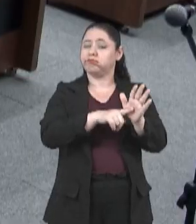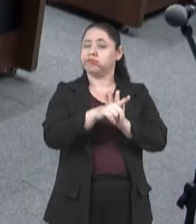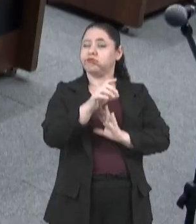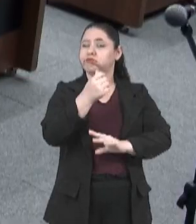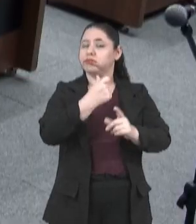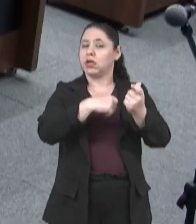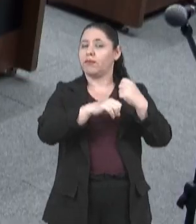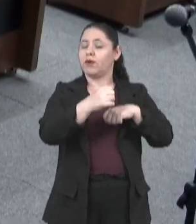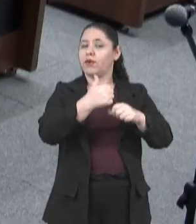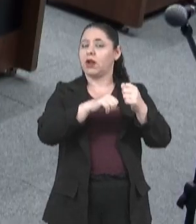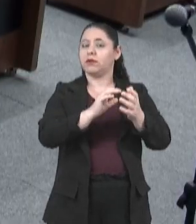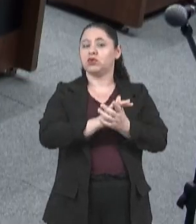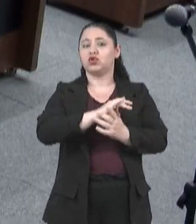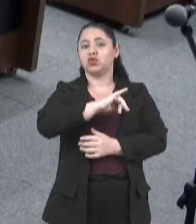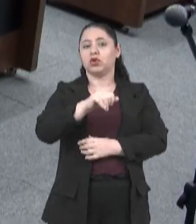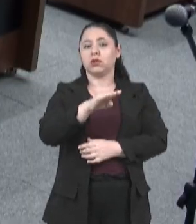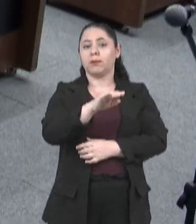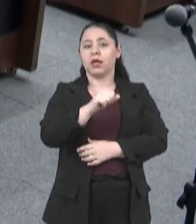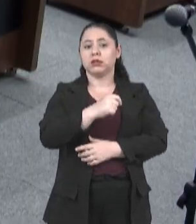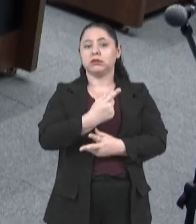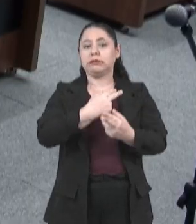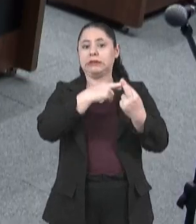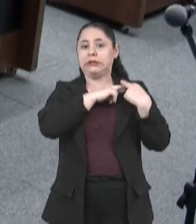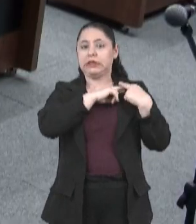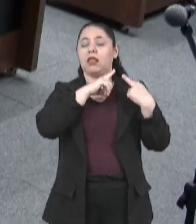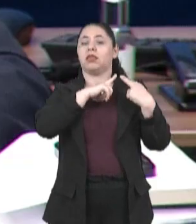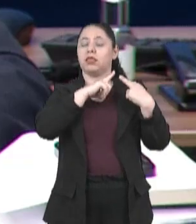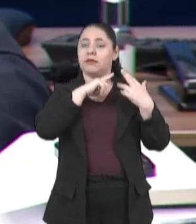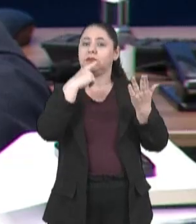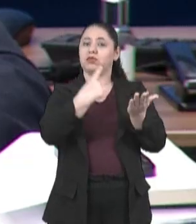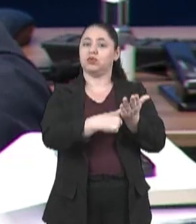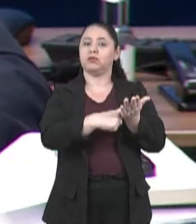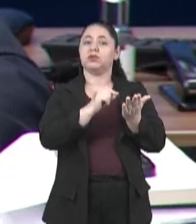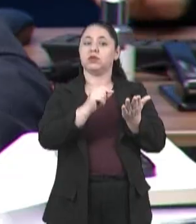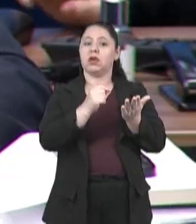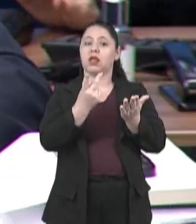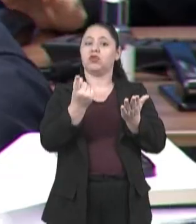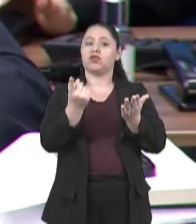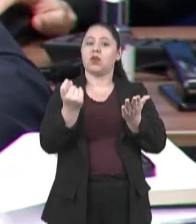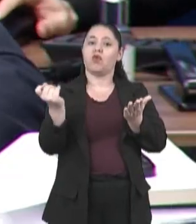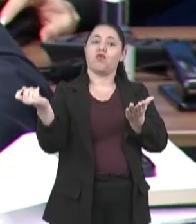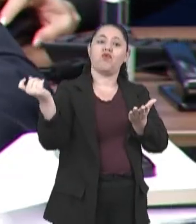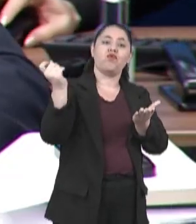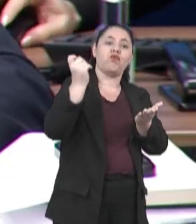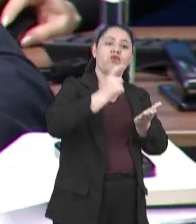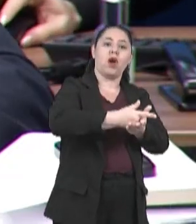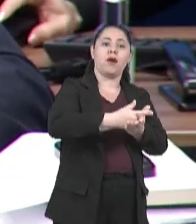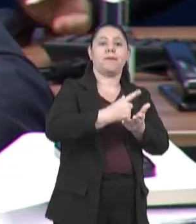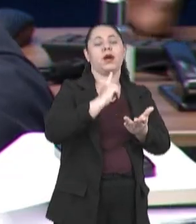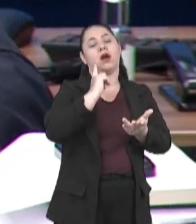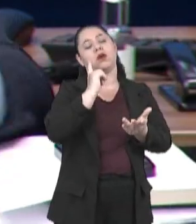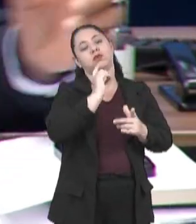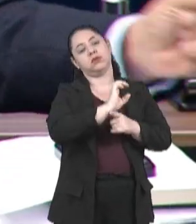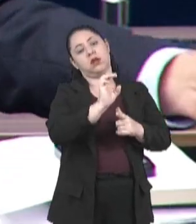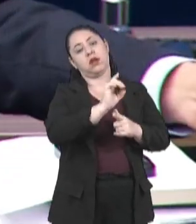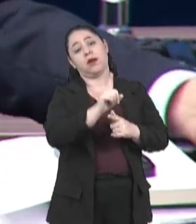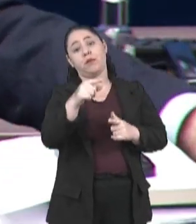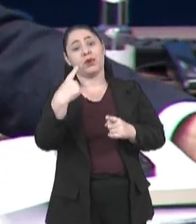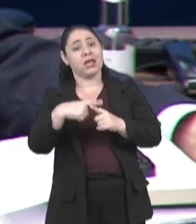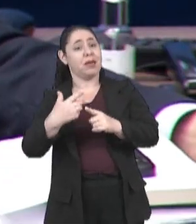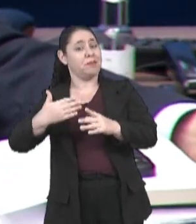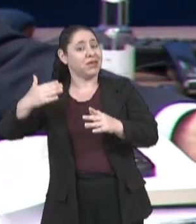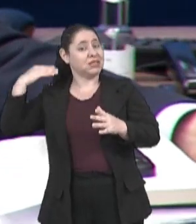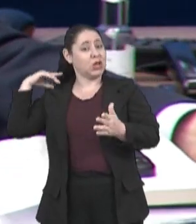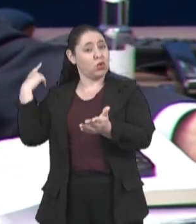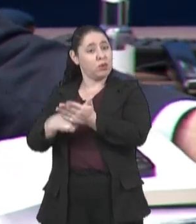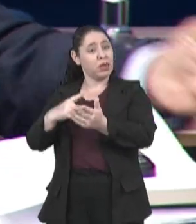isso. E a JBS teve que assumir um compromisso de ressarcir o Estado por aquele compromisso que ele não cumpriu